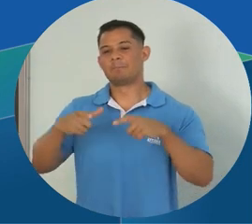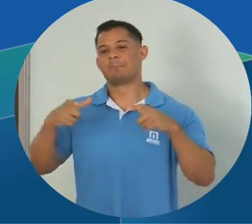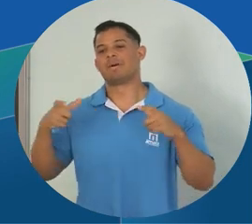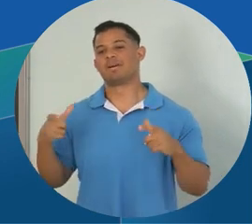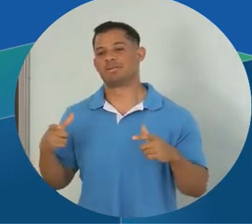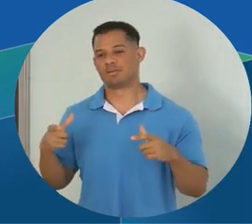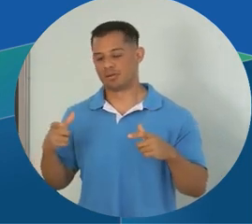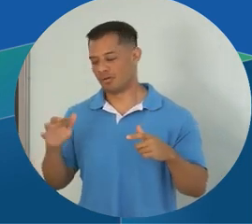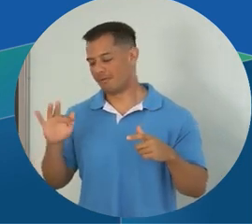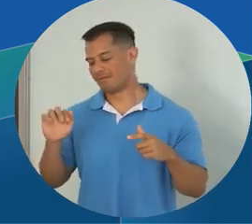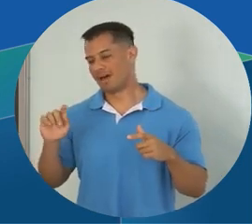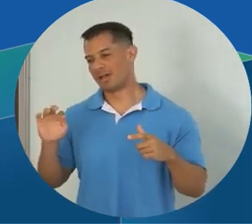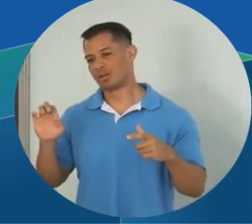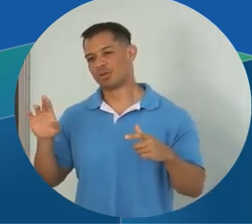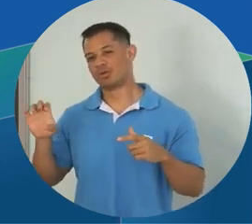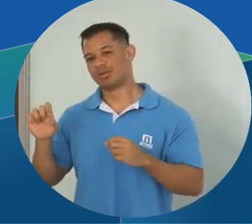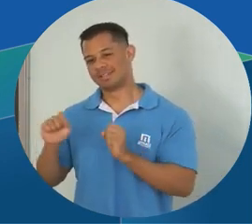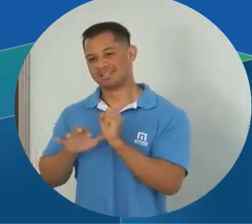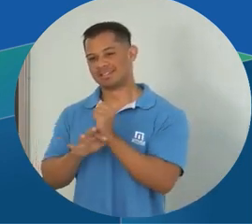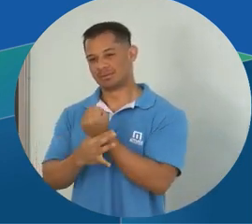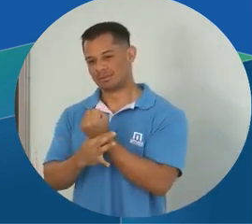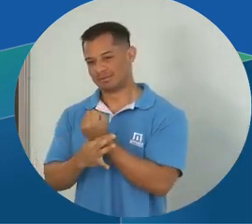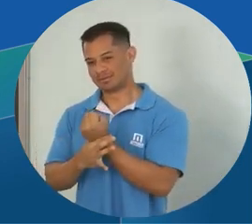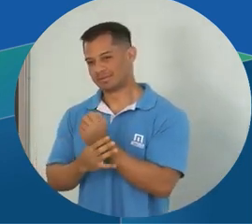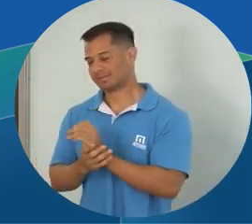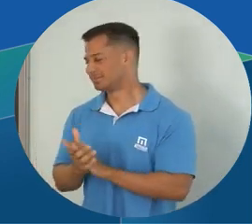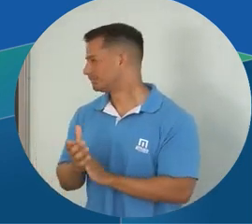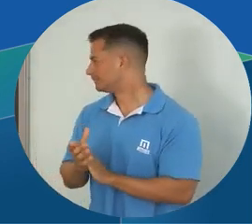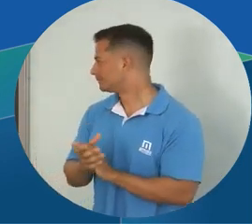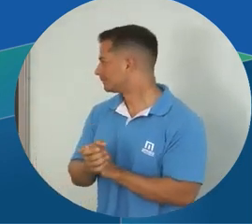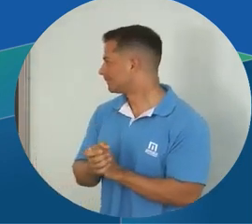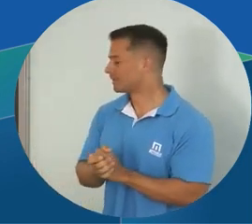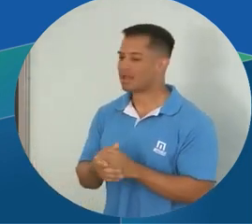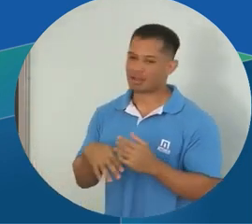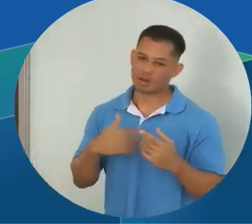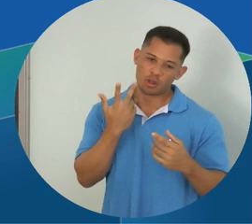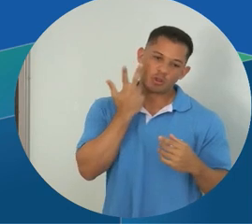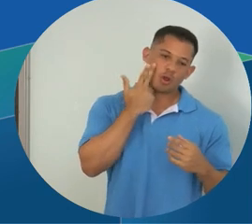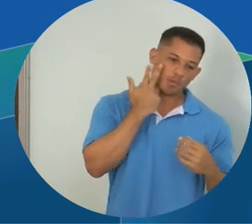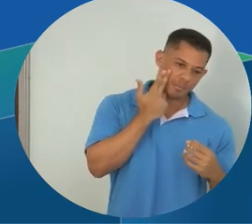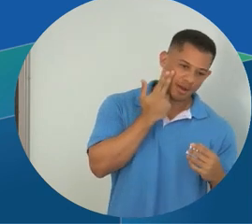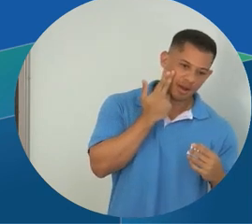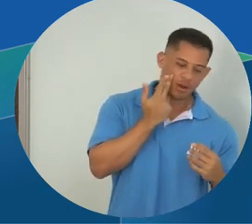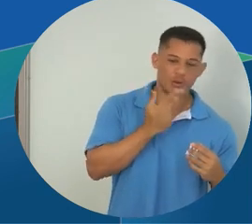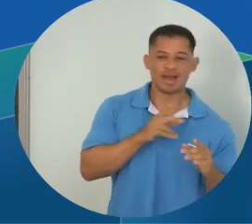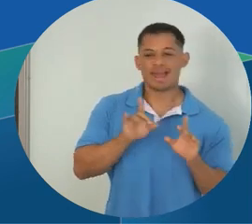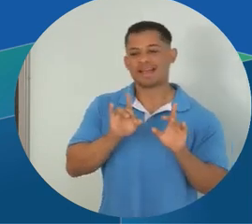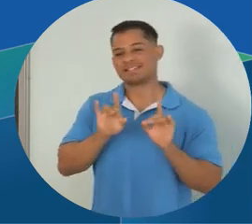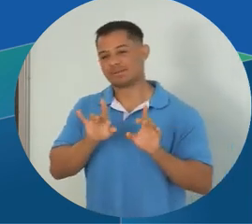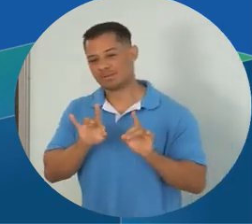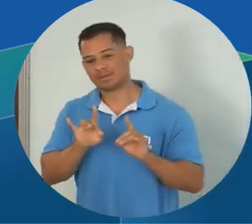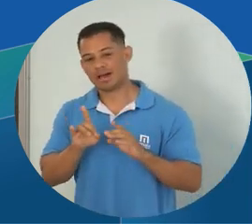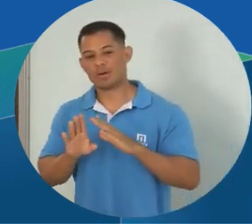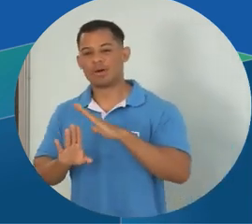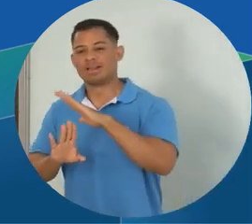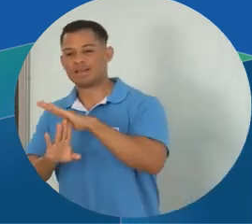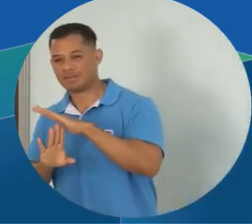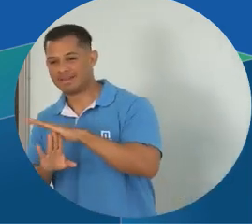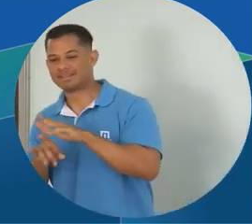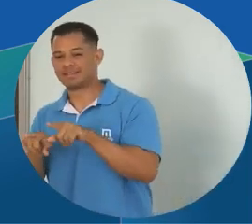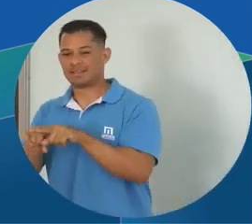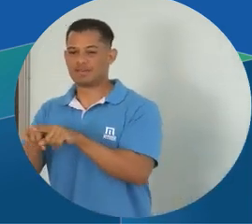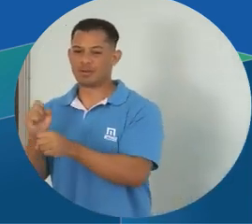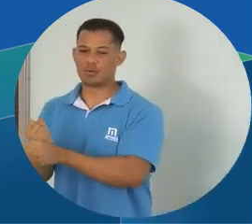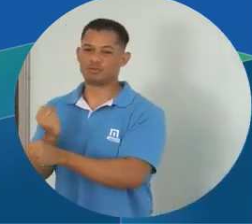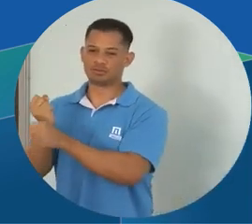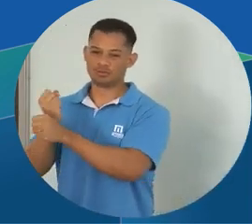esses fatores de segurança, para todos esses casos aqui. Para o caso normal, excepcional, limite e